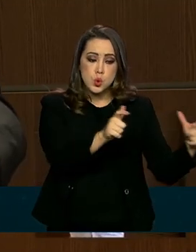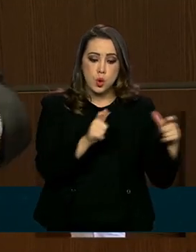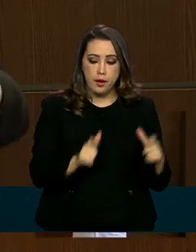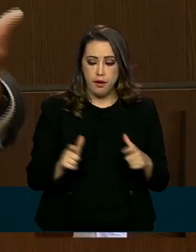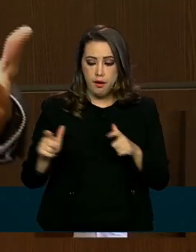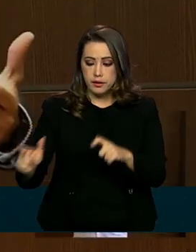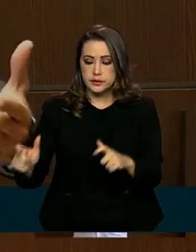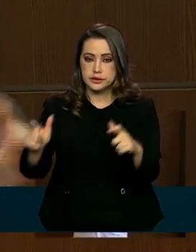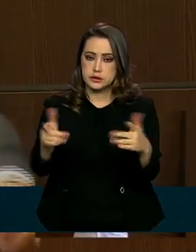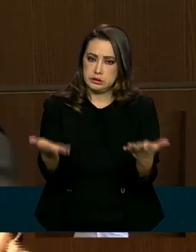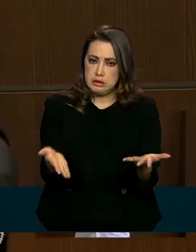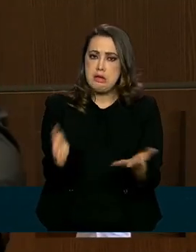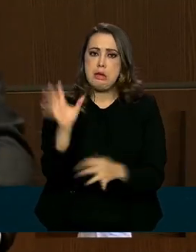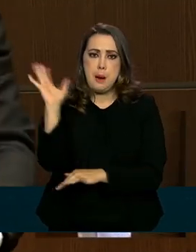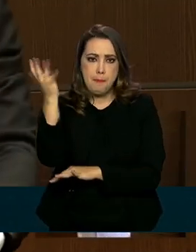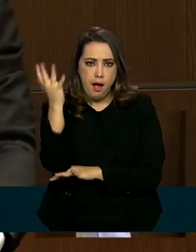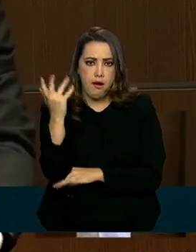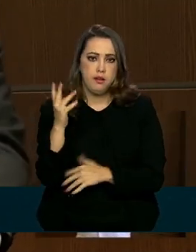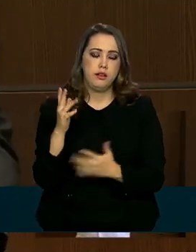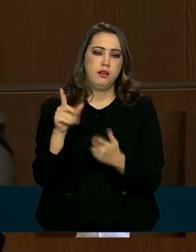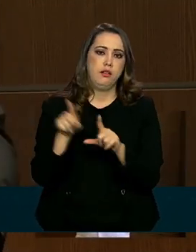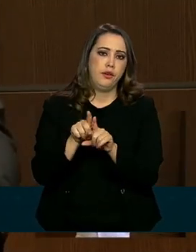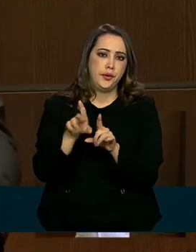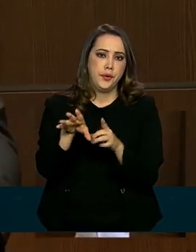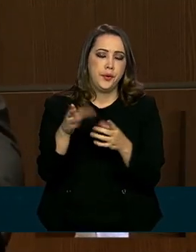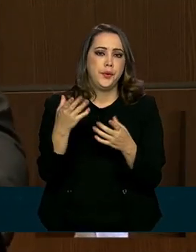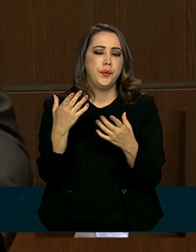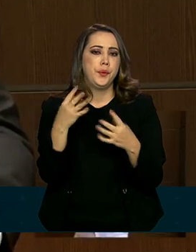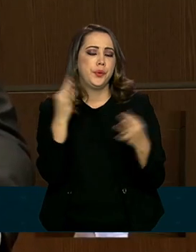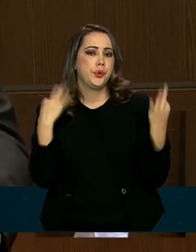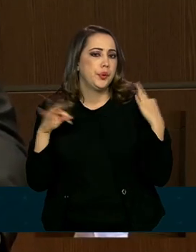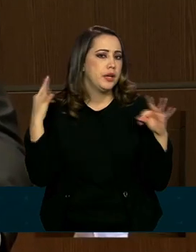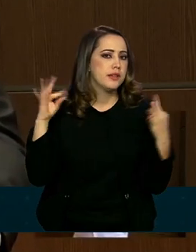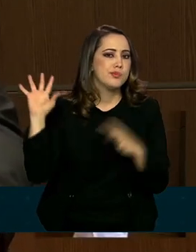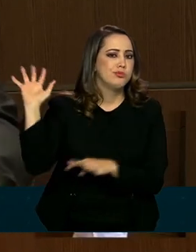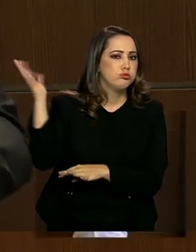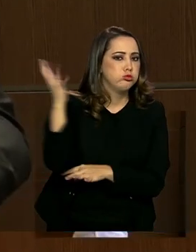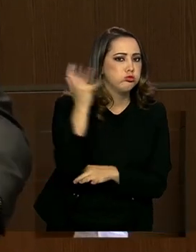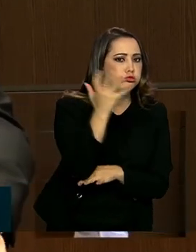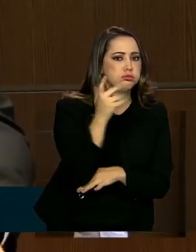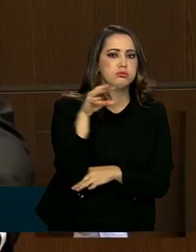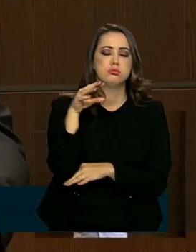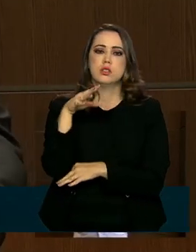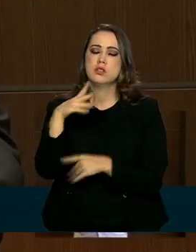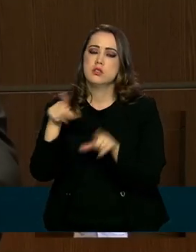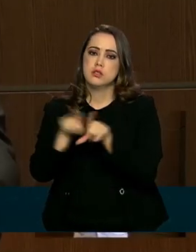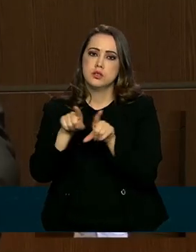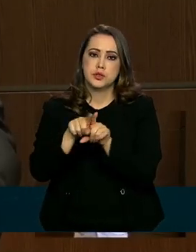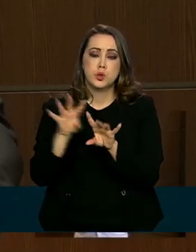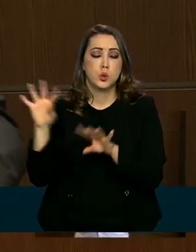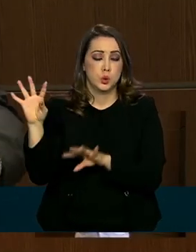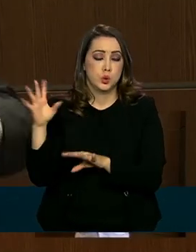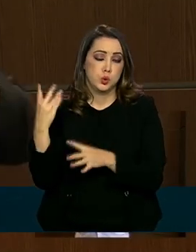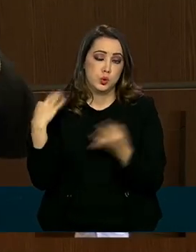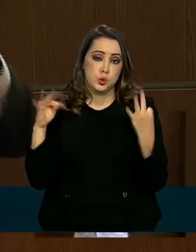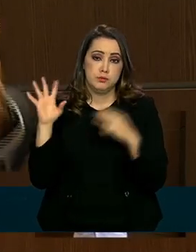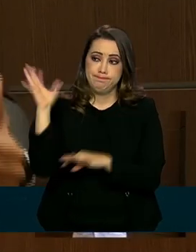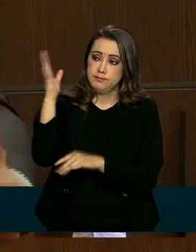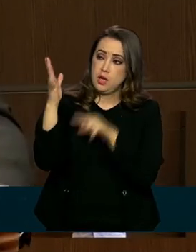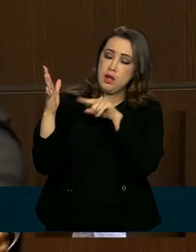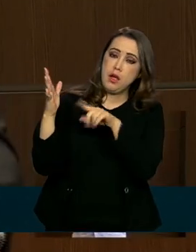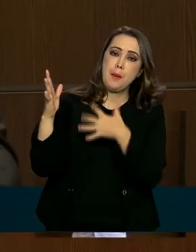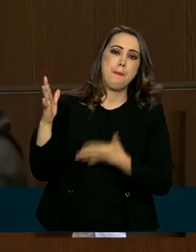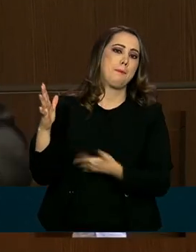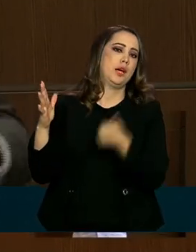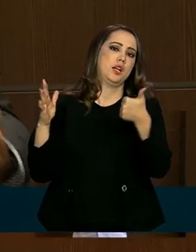parques nacionais, ou seja, o ecoturismo, o turismo de natureza, o turismo ambiental, certamente vai ser o